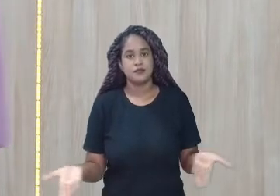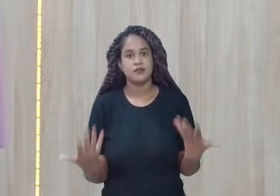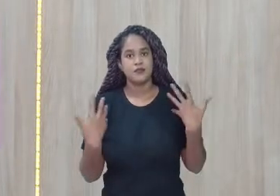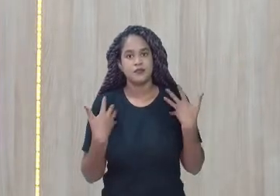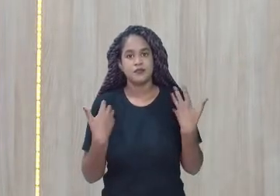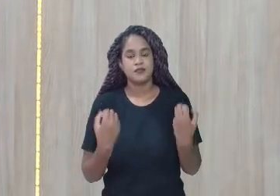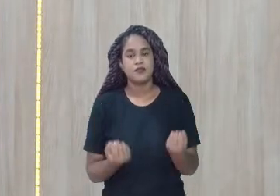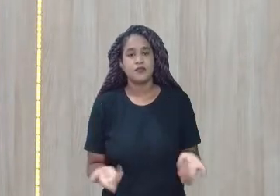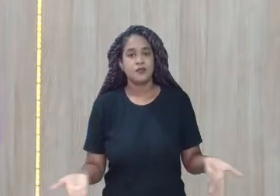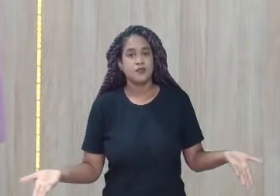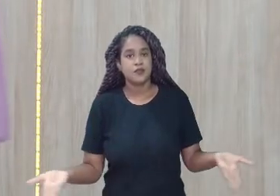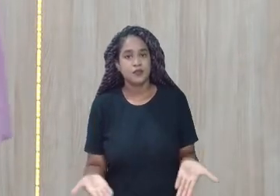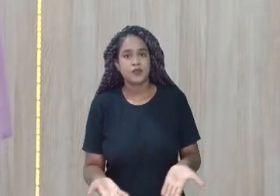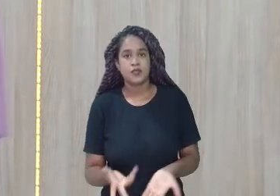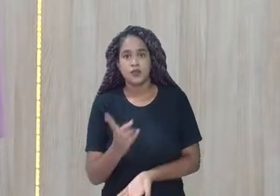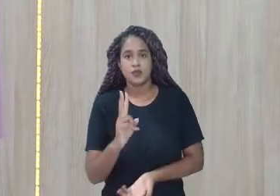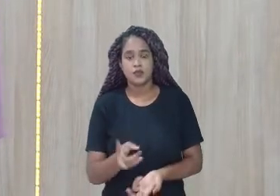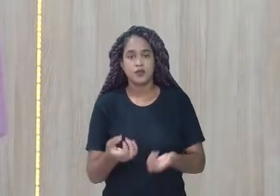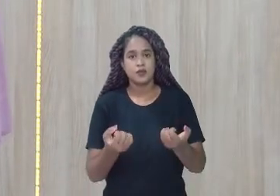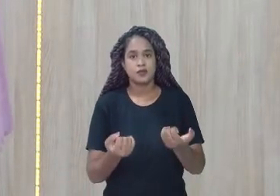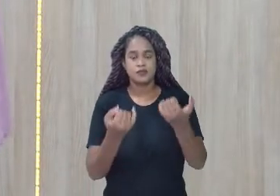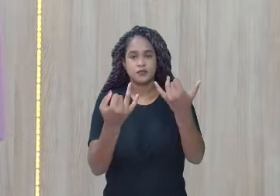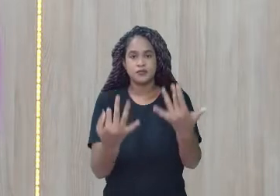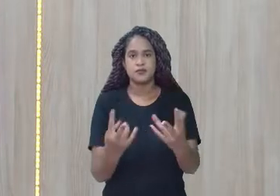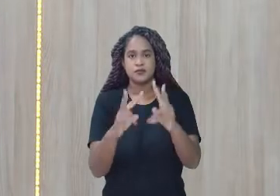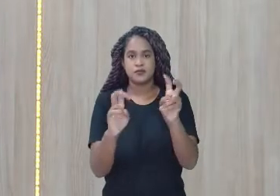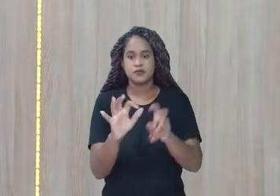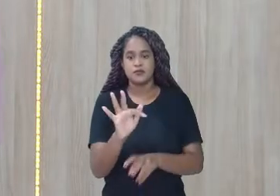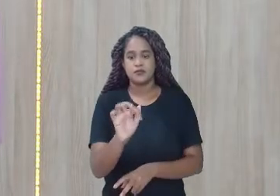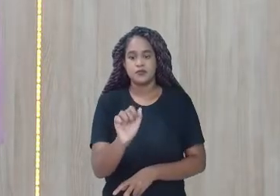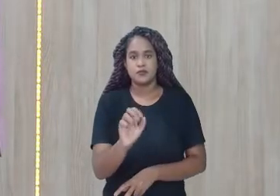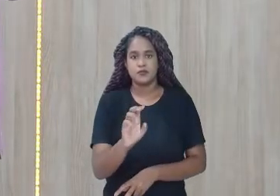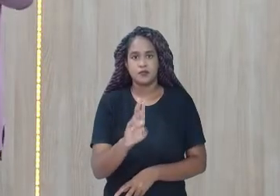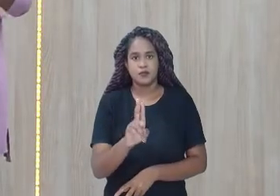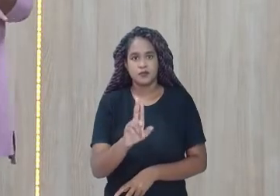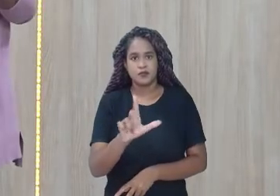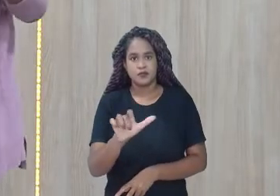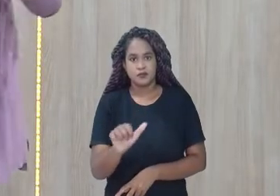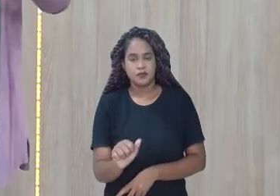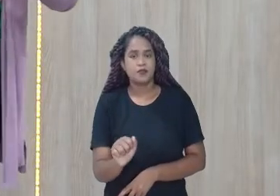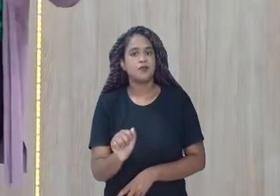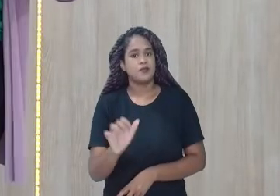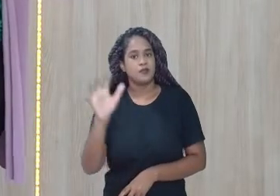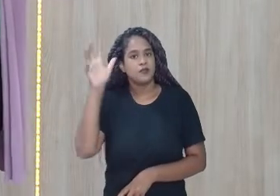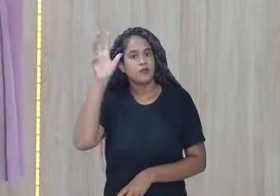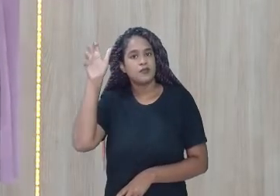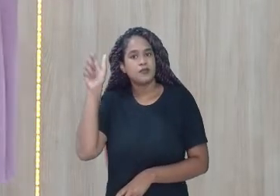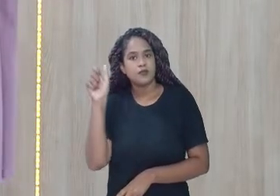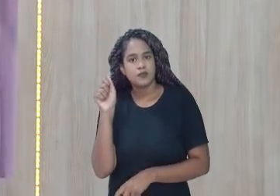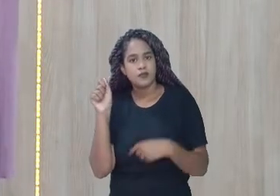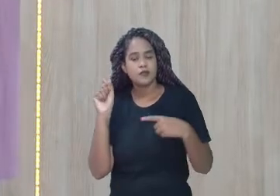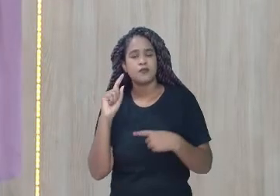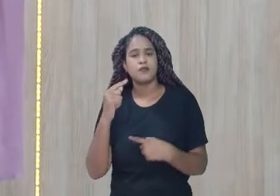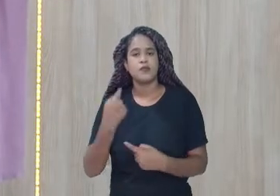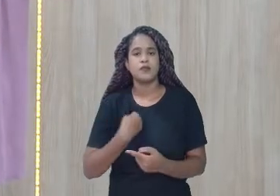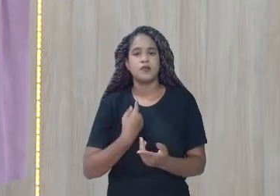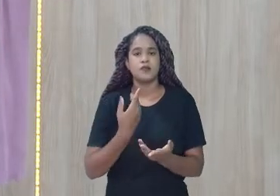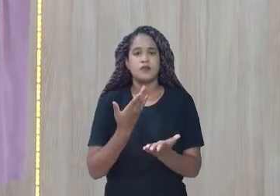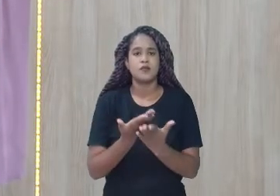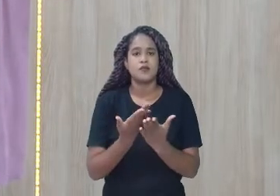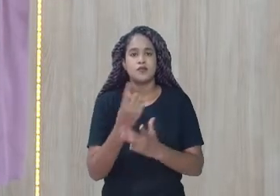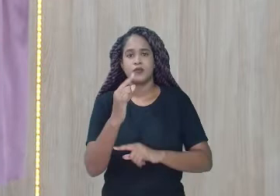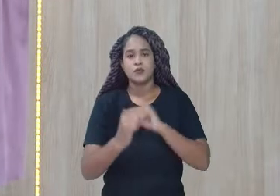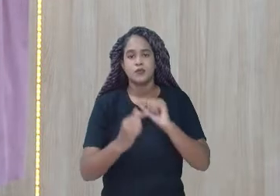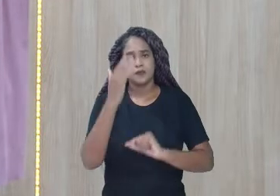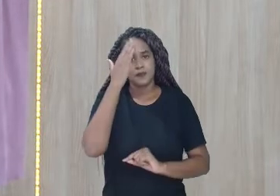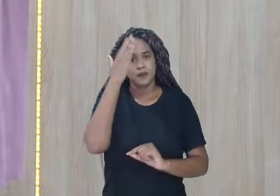Hoje continuaremos a falar um pouquinho sobre as fábulas africanas e a gente vai ver inicialmente as principais características da fábula